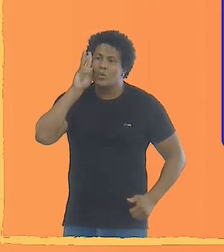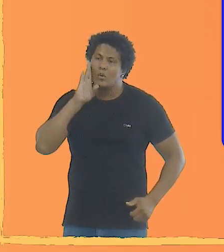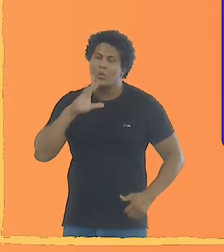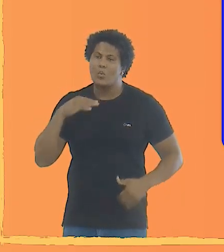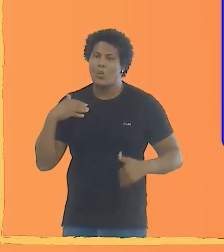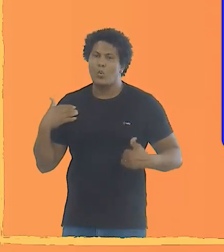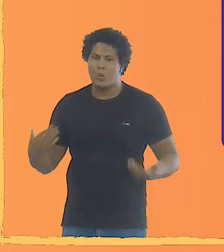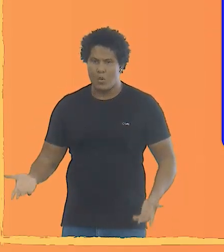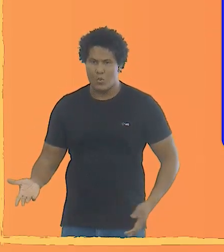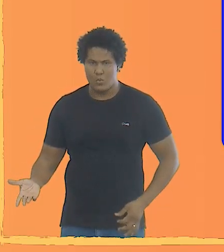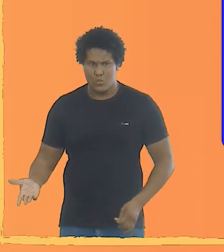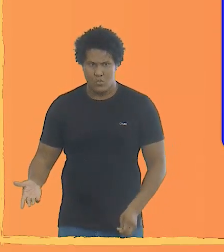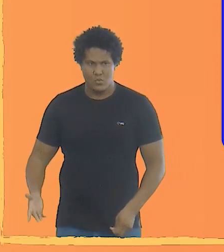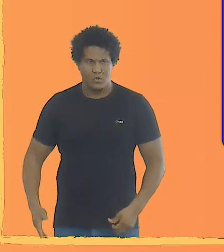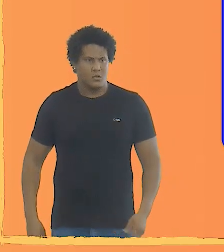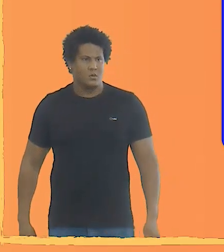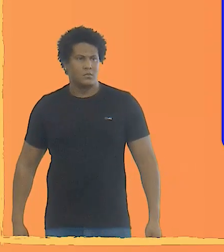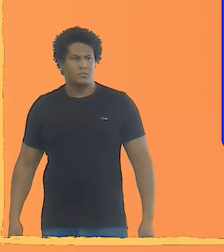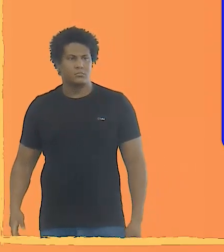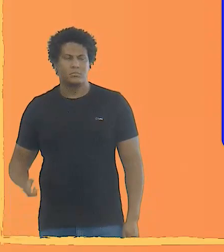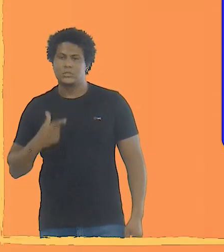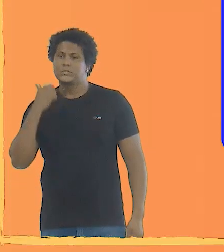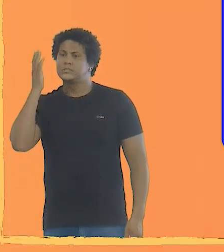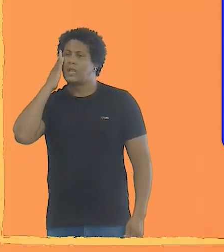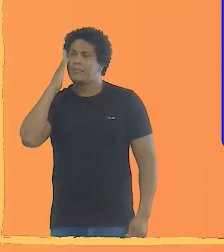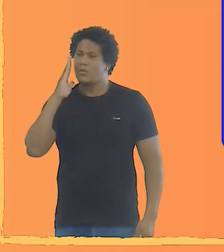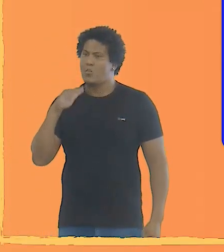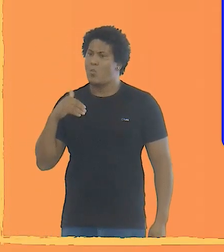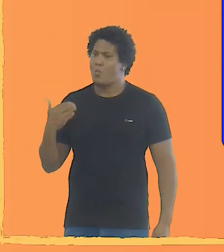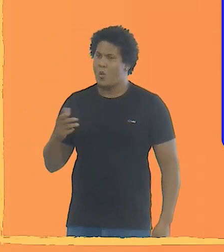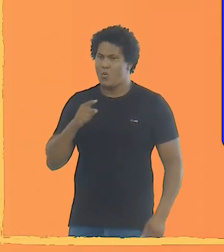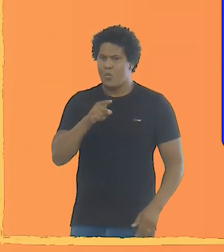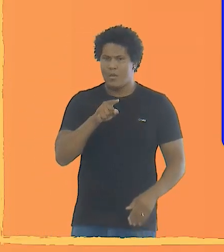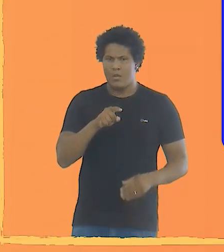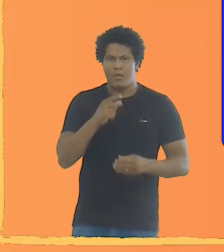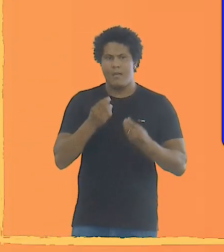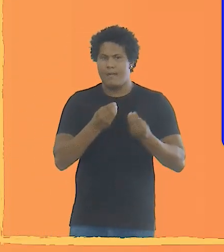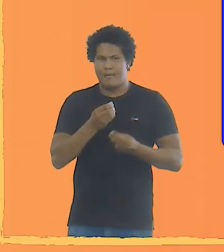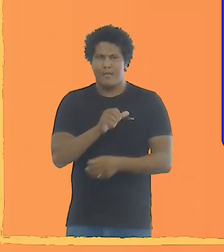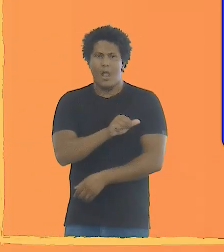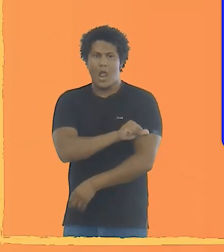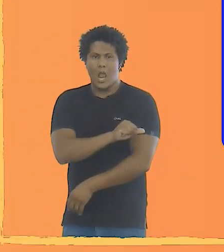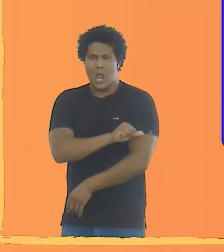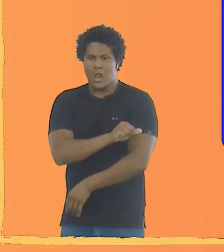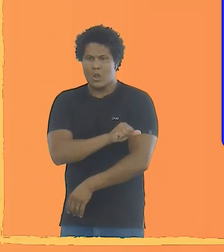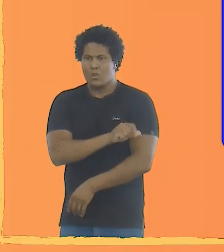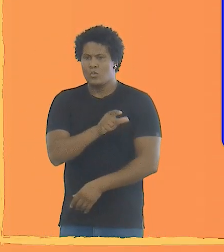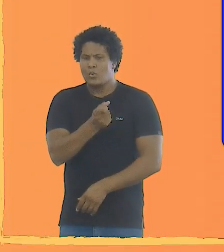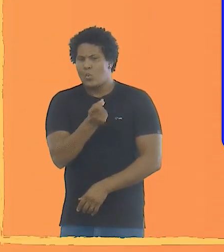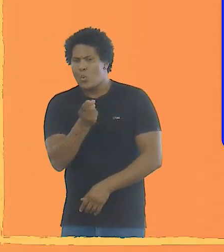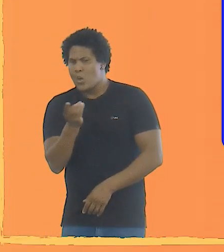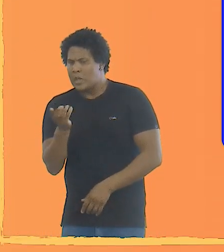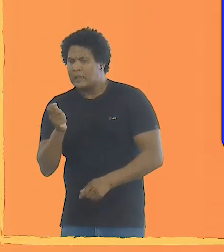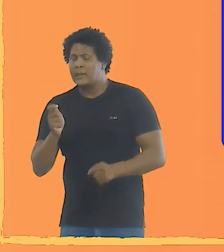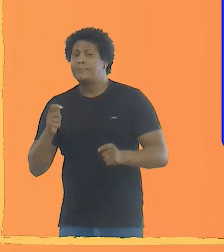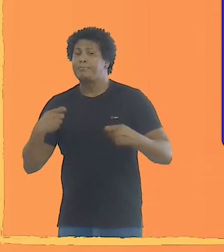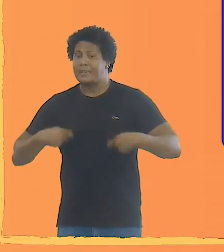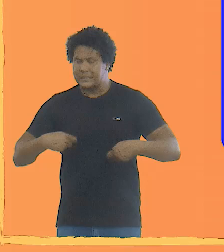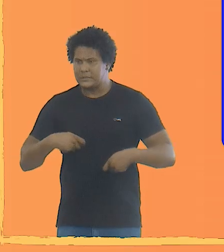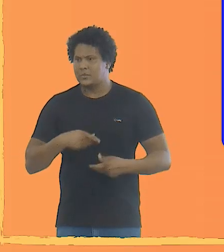Eu quero saber quantos alunos eu preciso ter para garantir que tem resposta repetida.